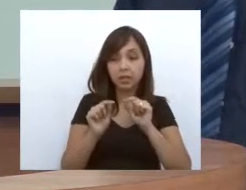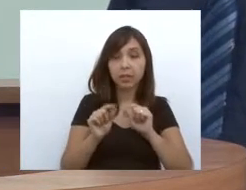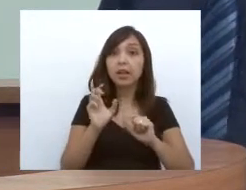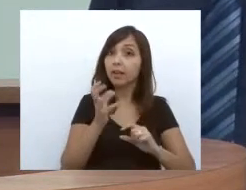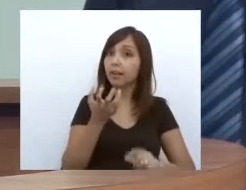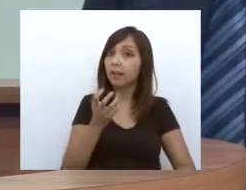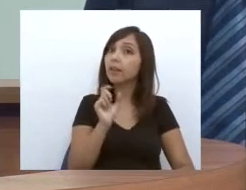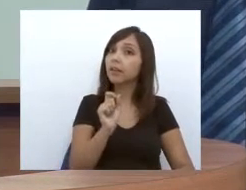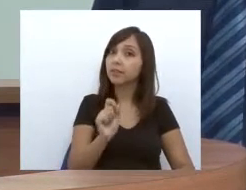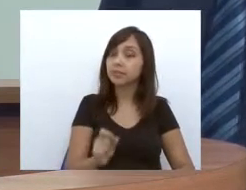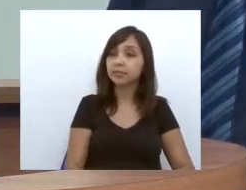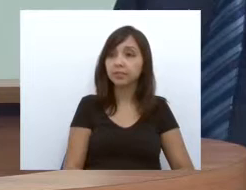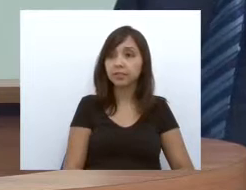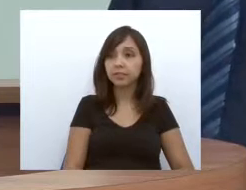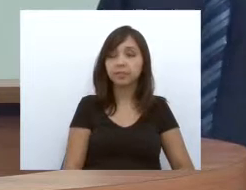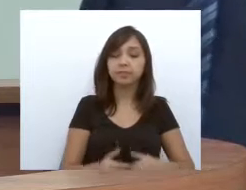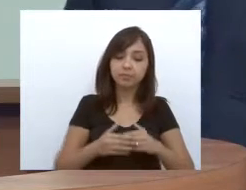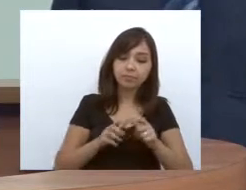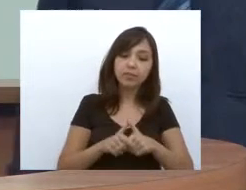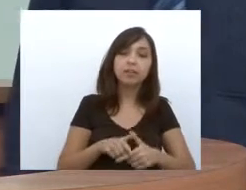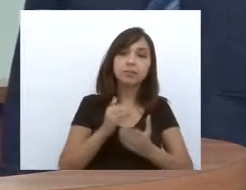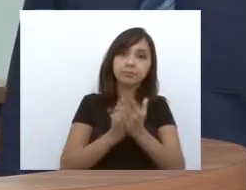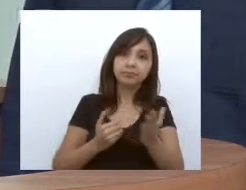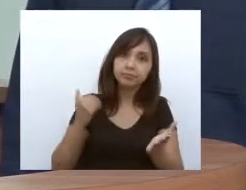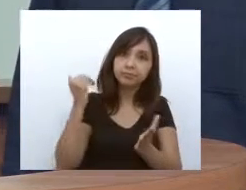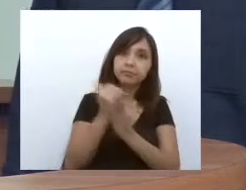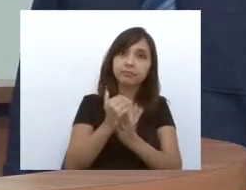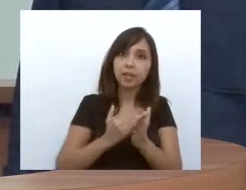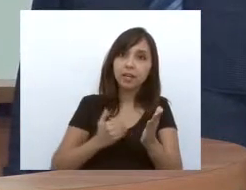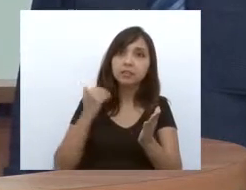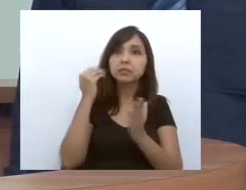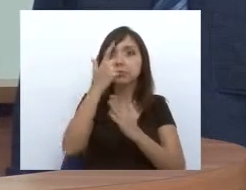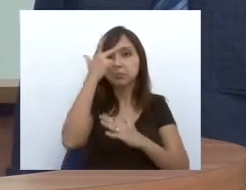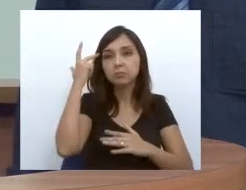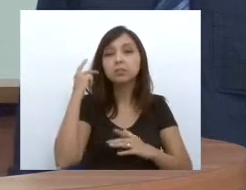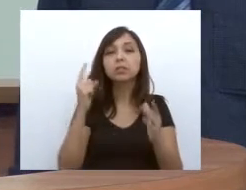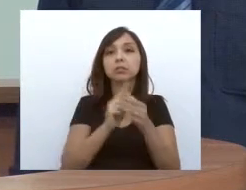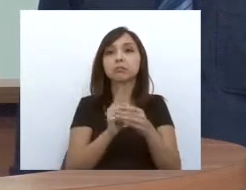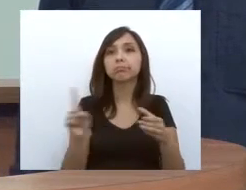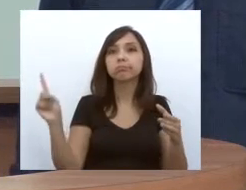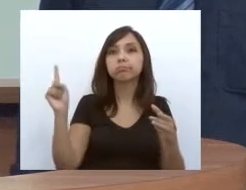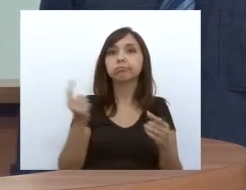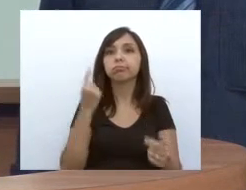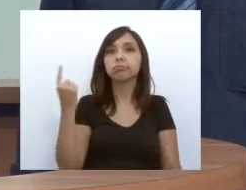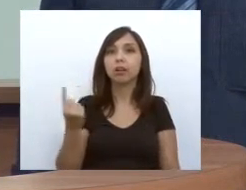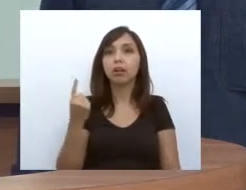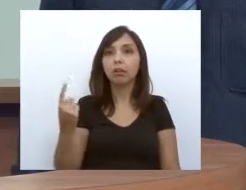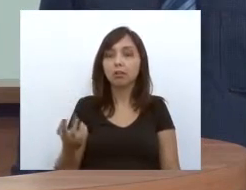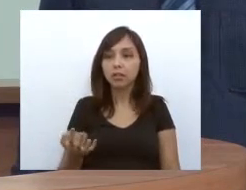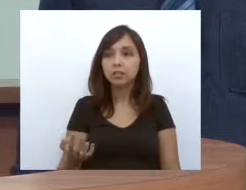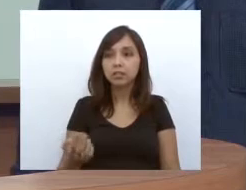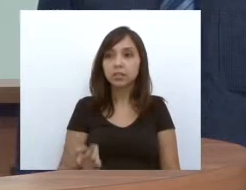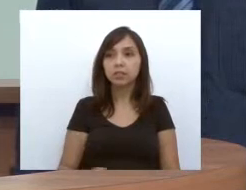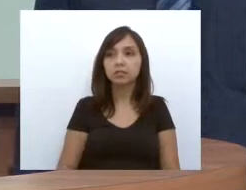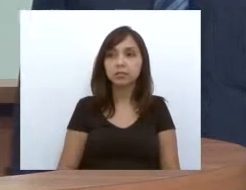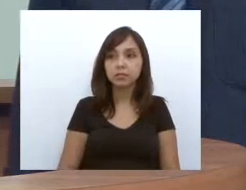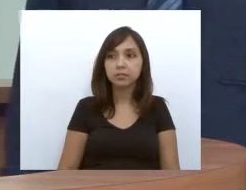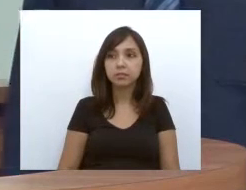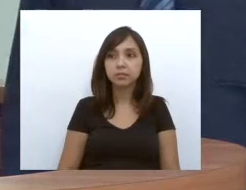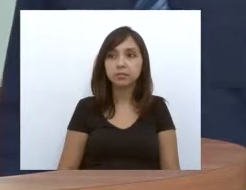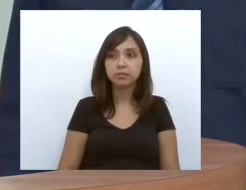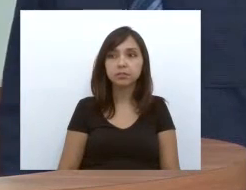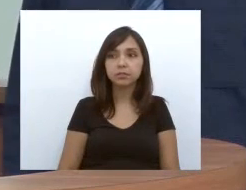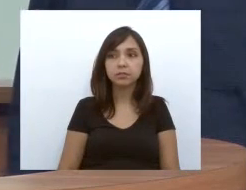querem criar é cada vez mais pessoas alienadas, presidente. Com